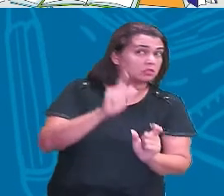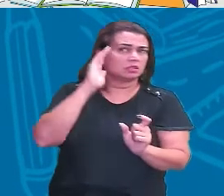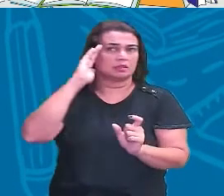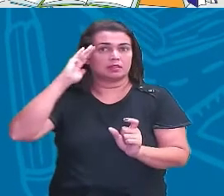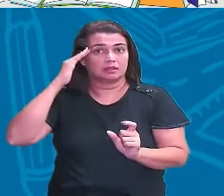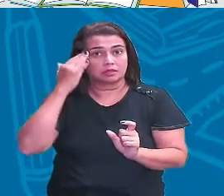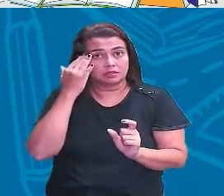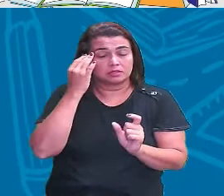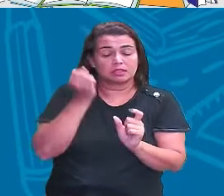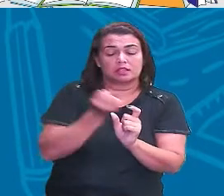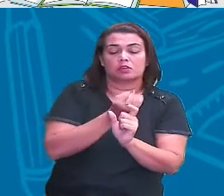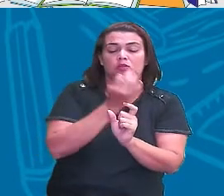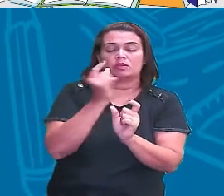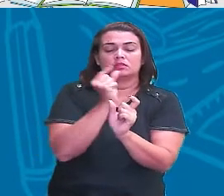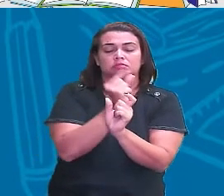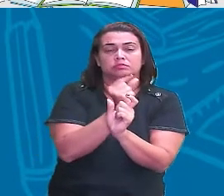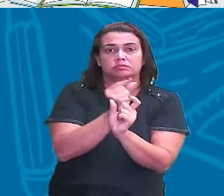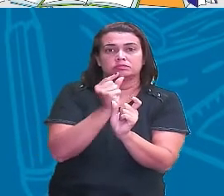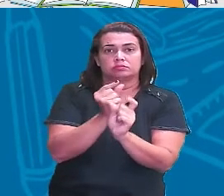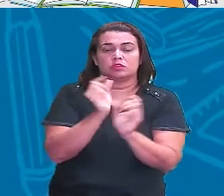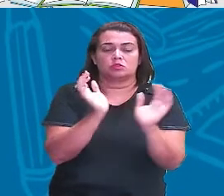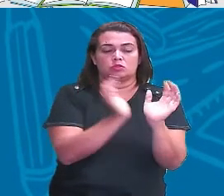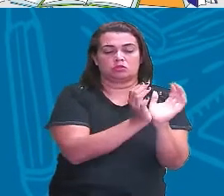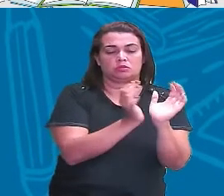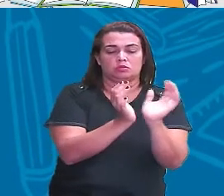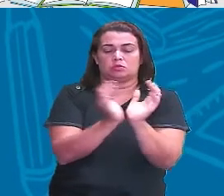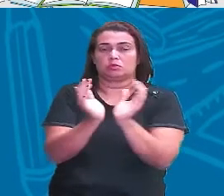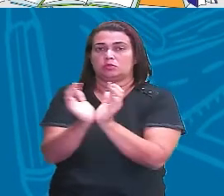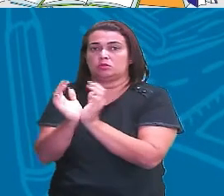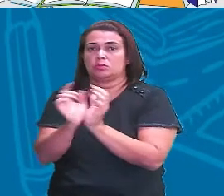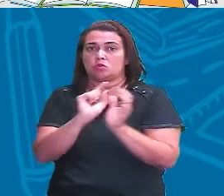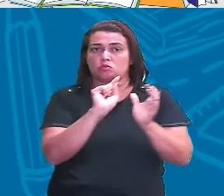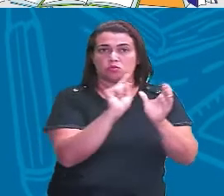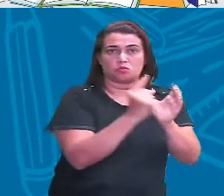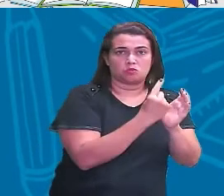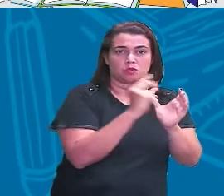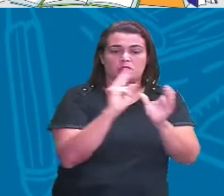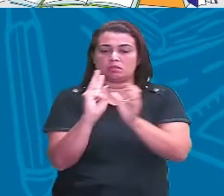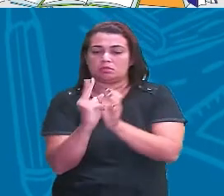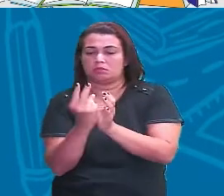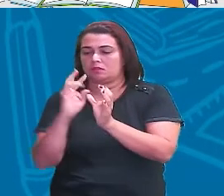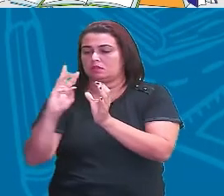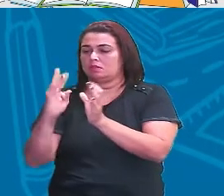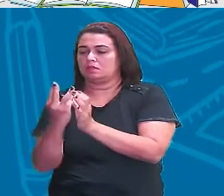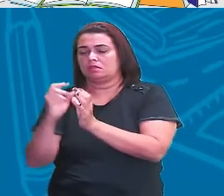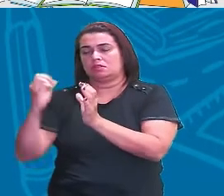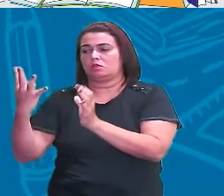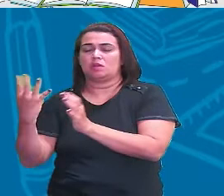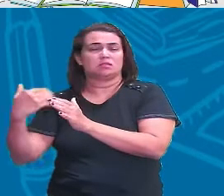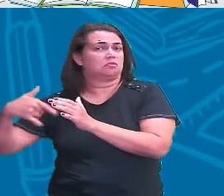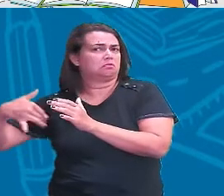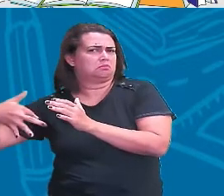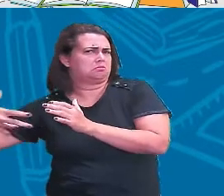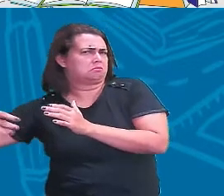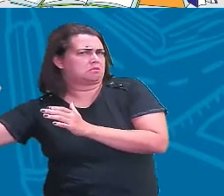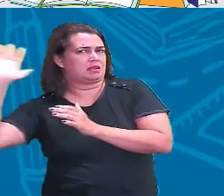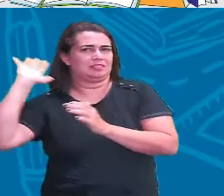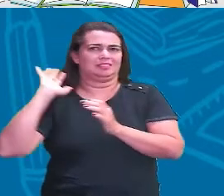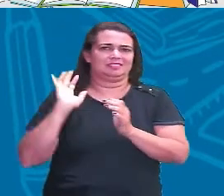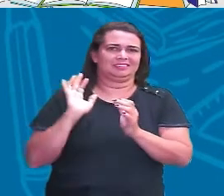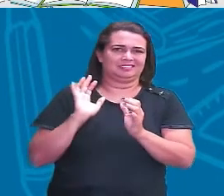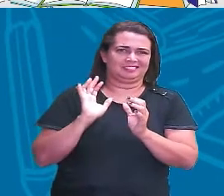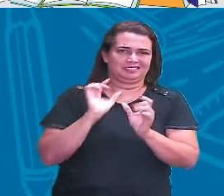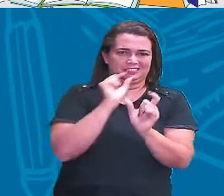palavras, classificando-as em monossílabas, dissílabas, trissílabas e polissílabas. Só que vocês